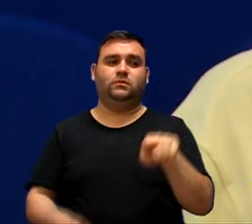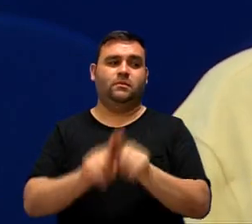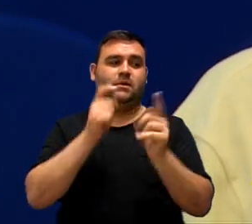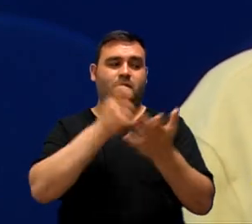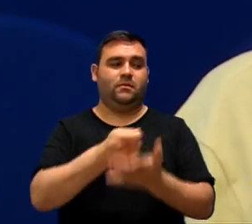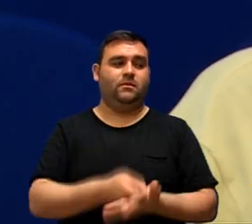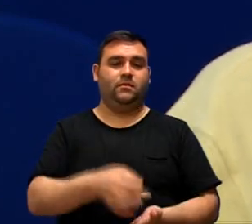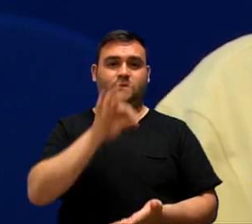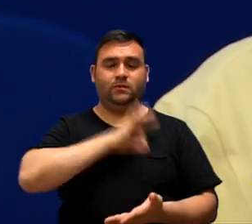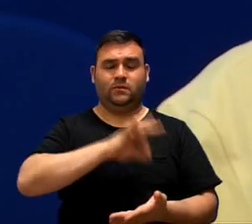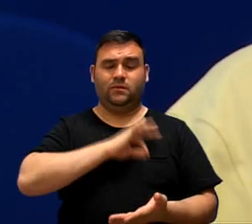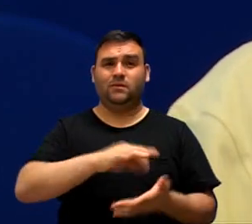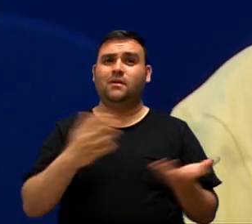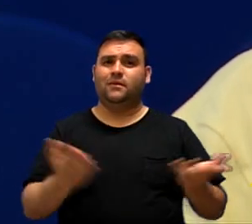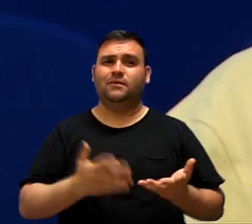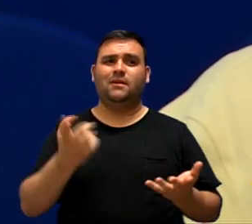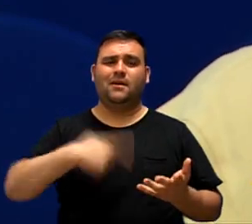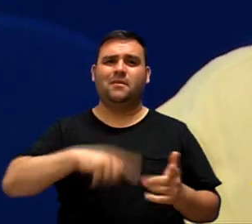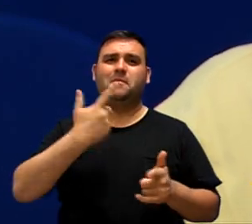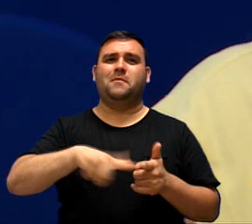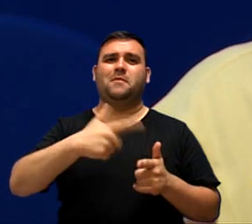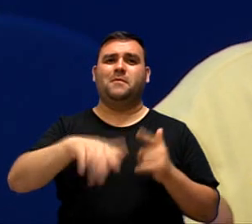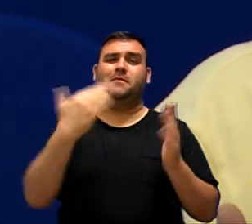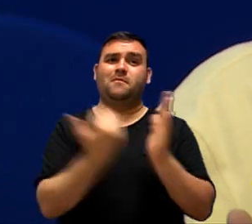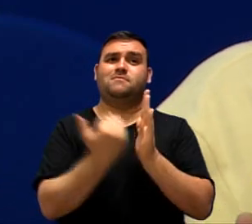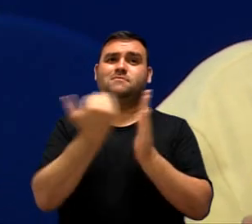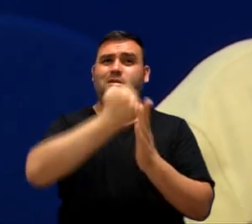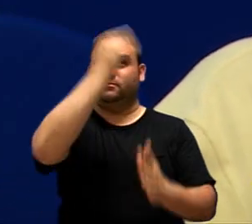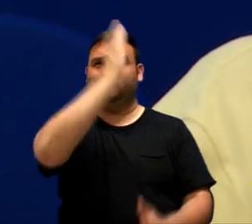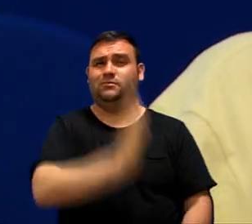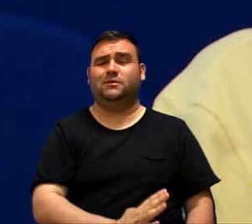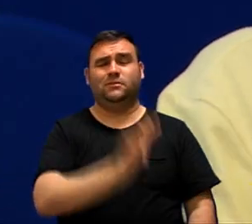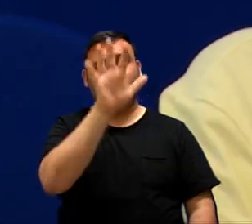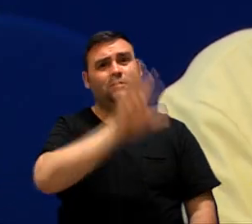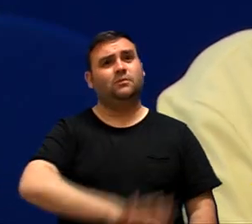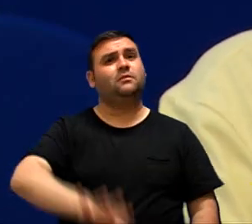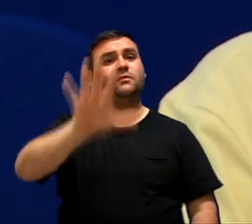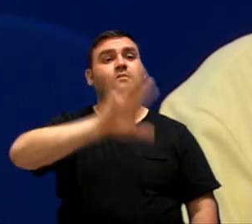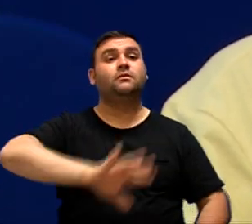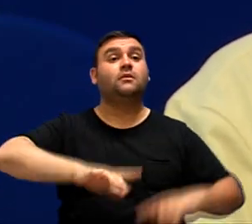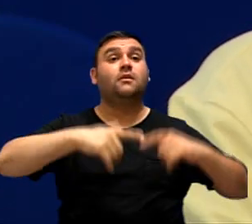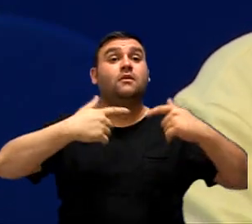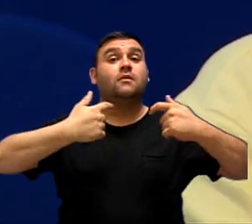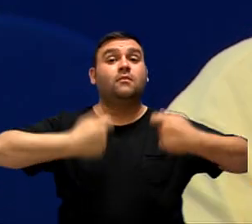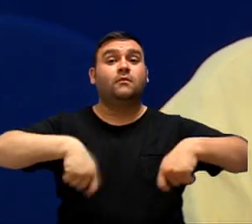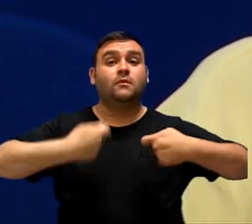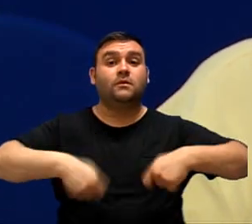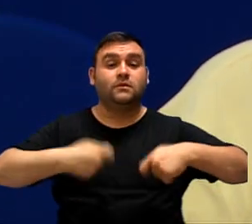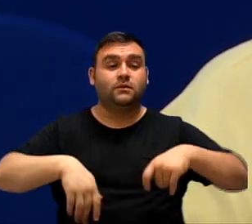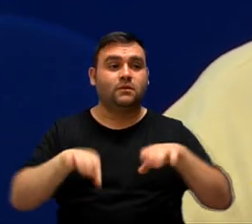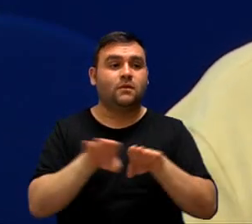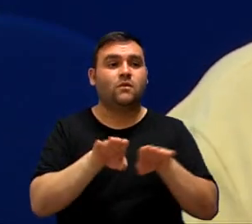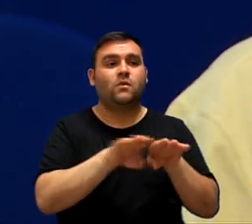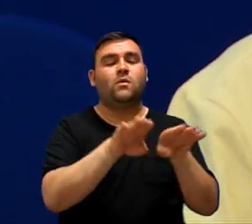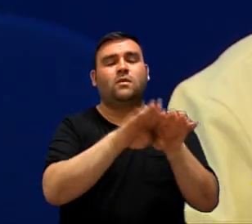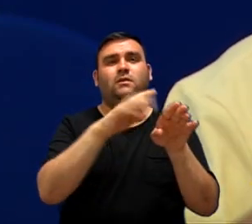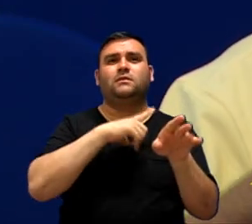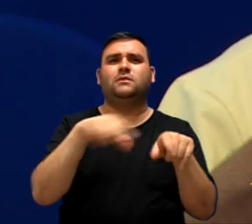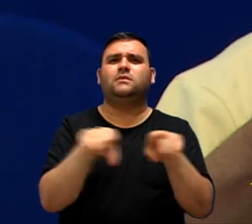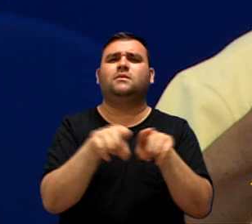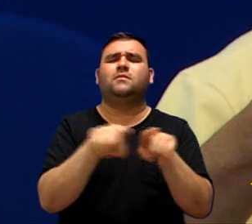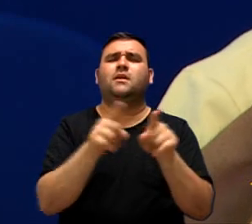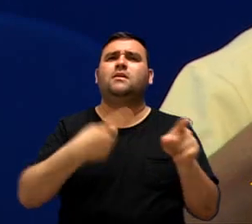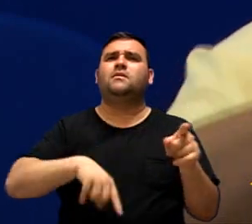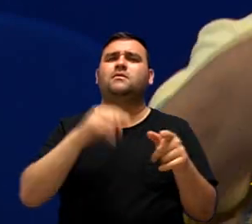de salários. Essa é a grande encrenca do país. Nós vamos ter que chegar a equalizar isso, se